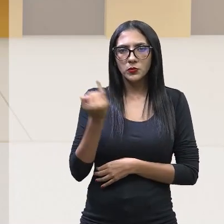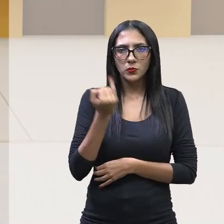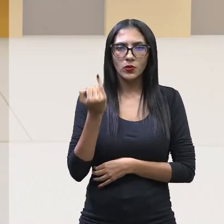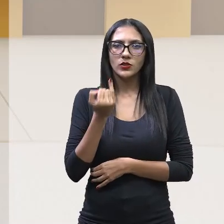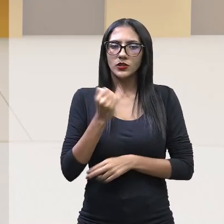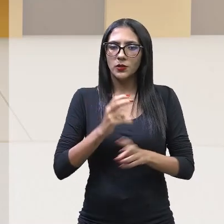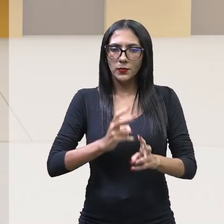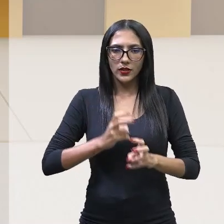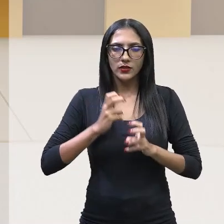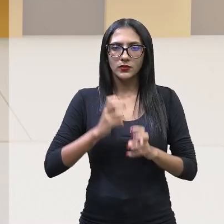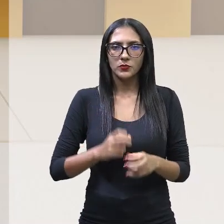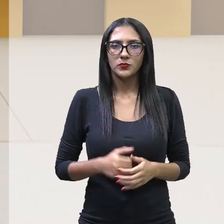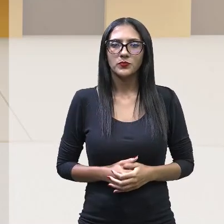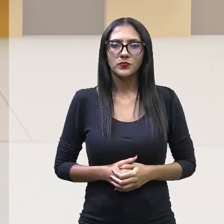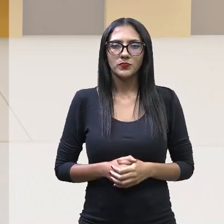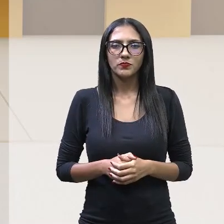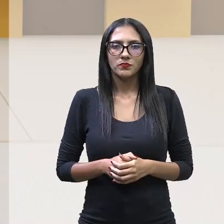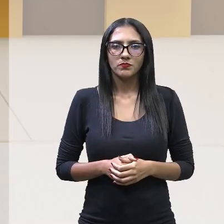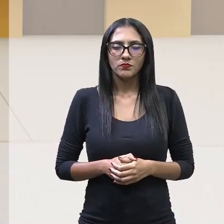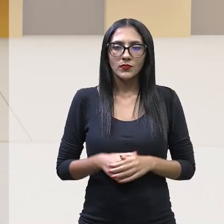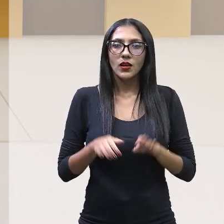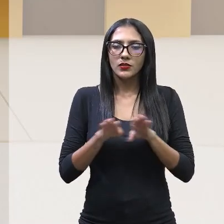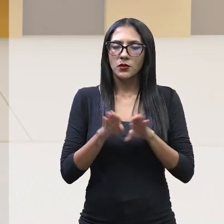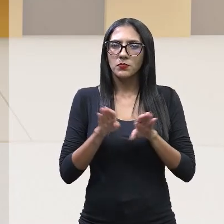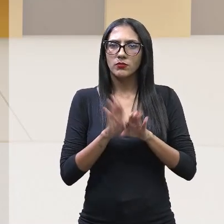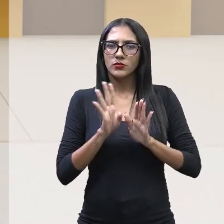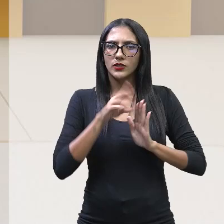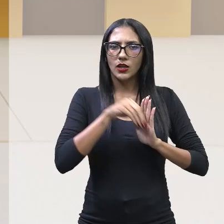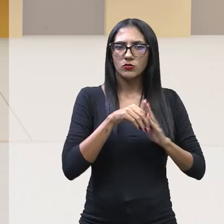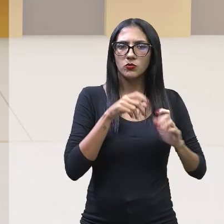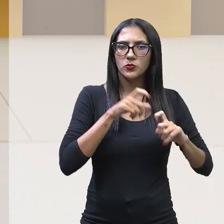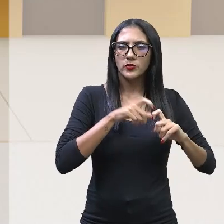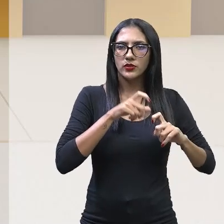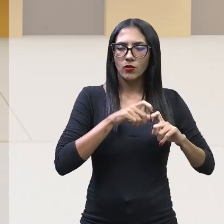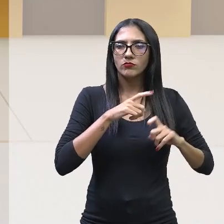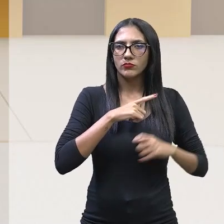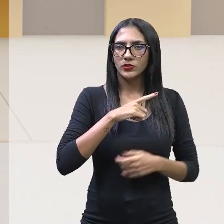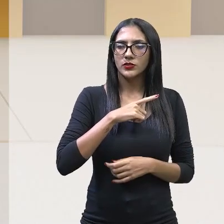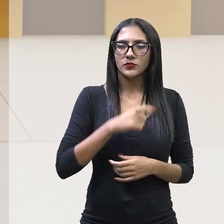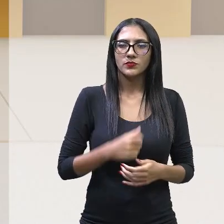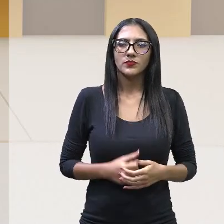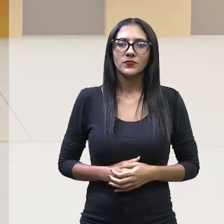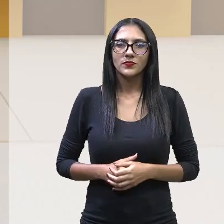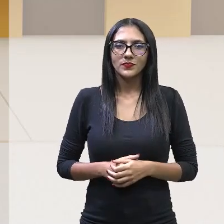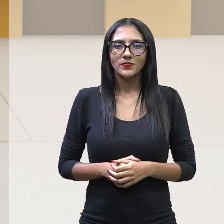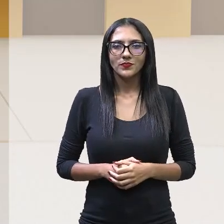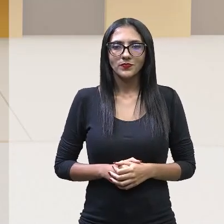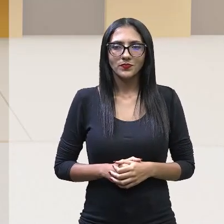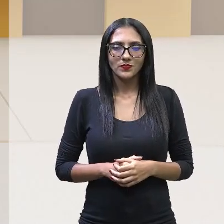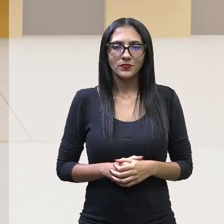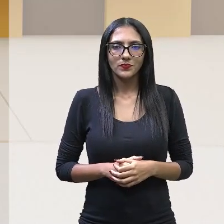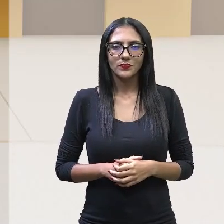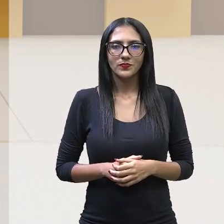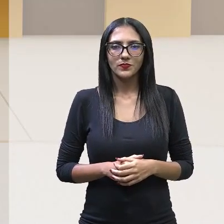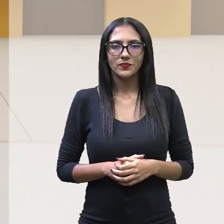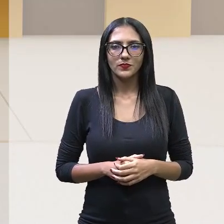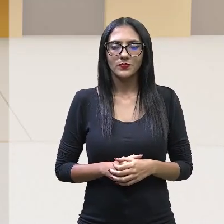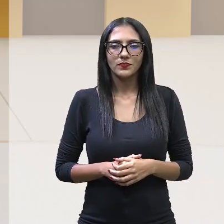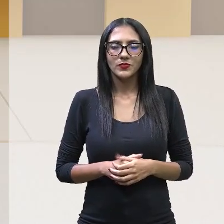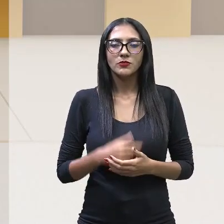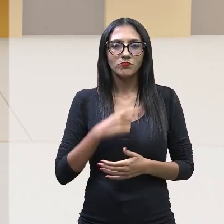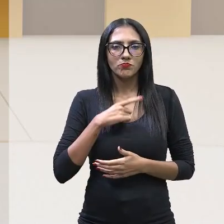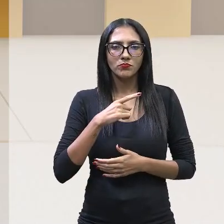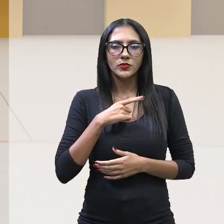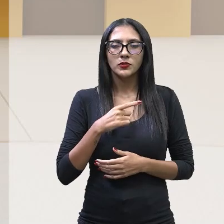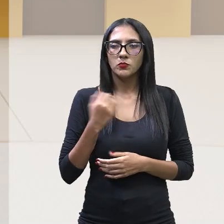mas também, não é, até em hospital. A gente vê que essa próxima, não é, ocupação aí é praticada, é exercida.